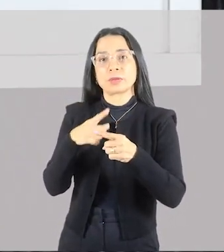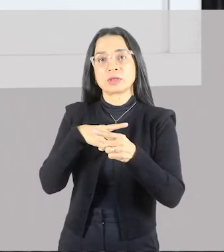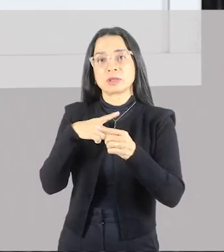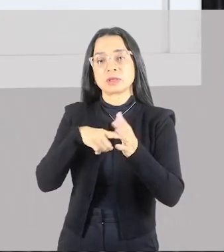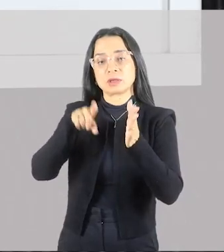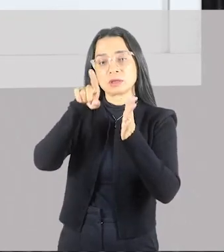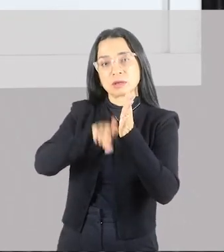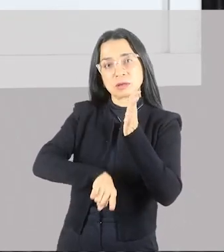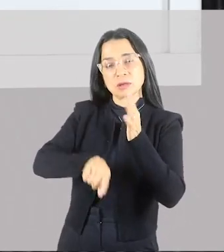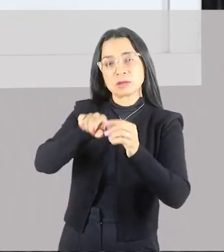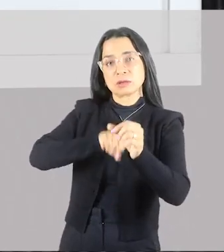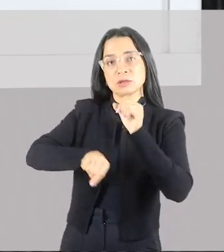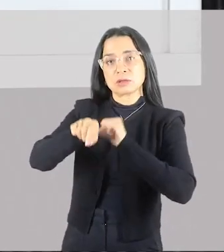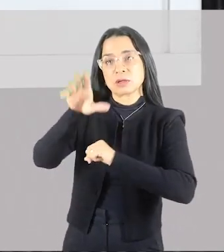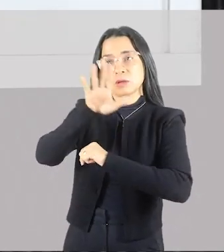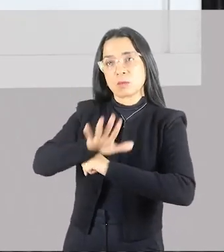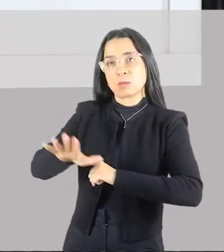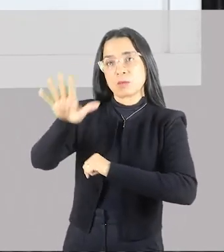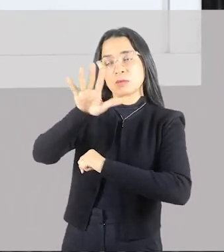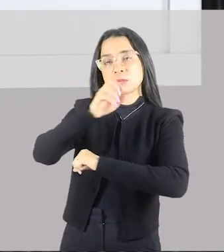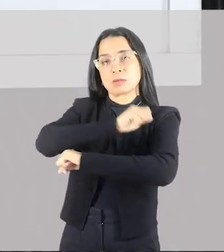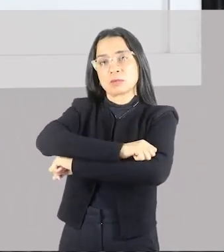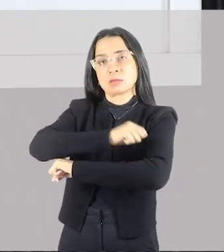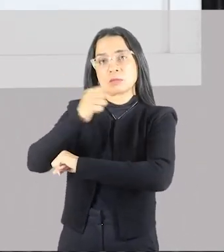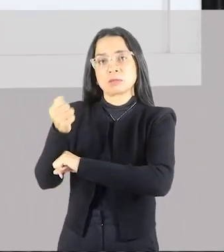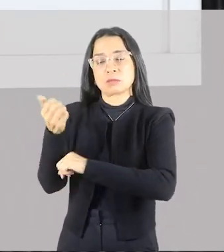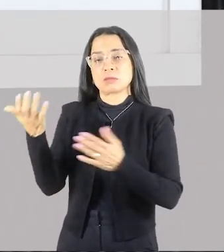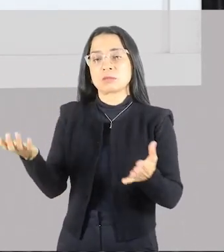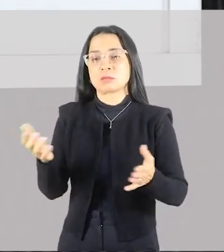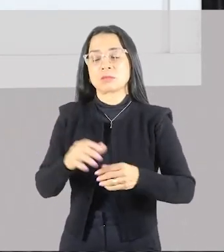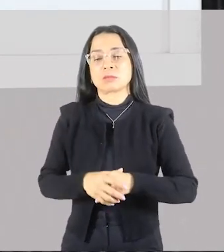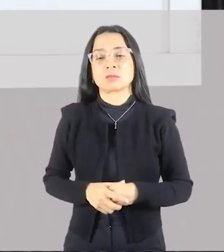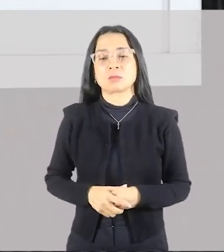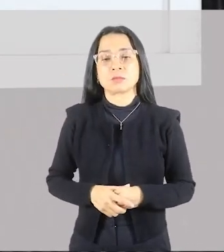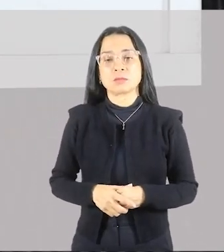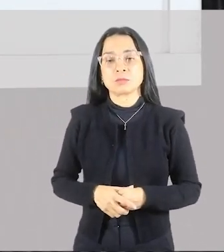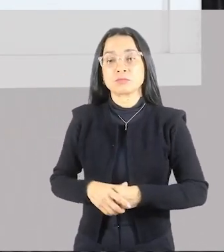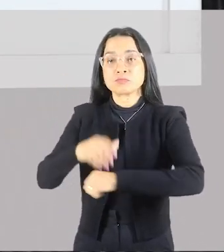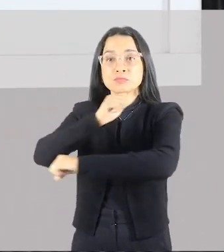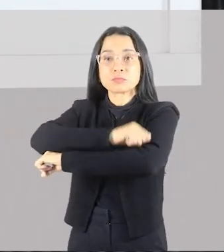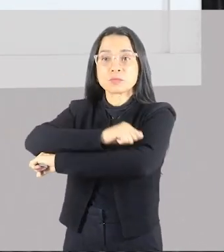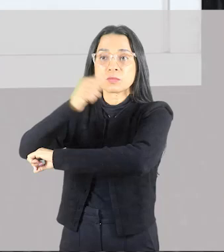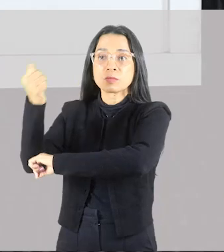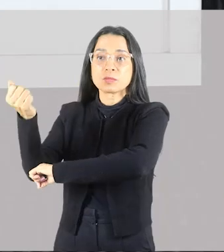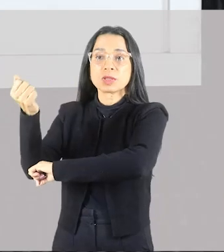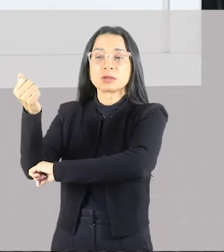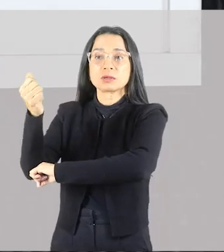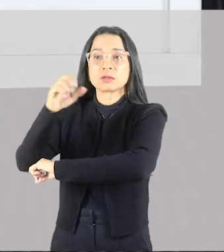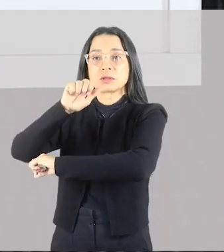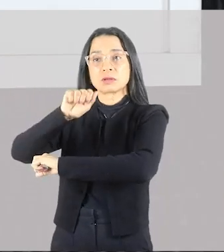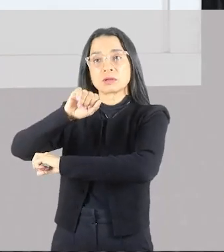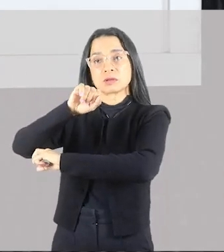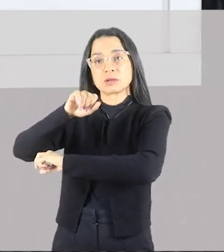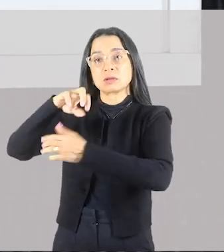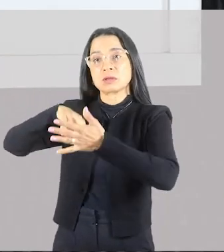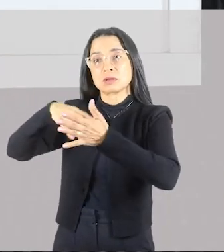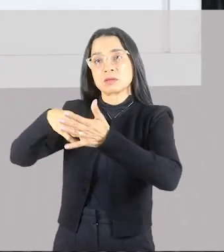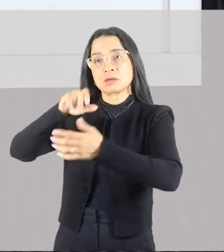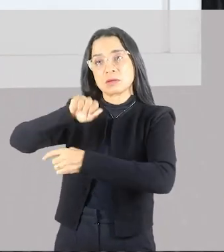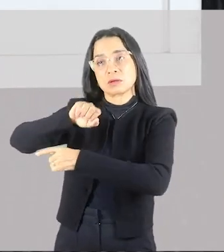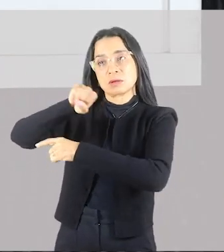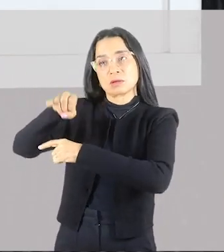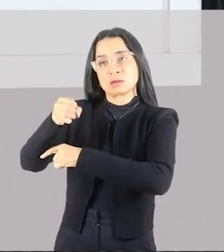tenho que retirar o espaço destinado à janela. E a janela, chamei de AJ, é também